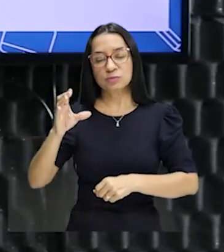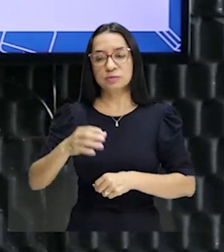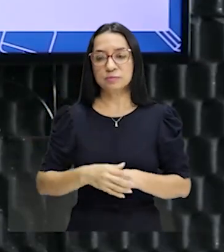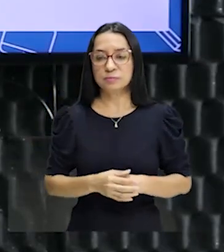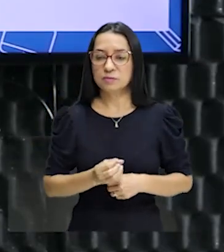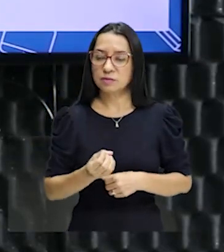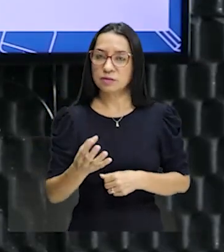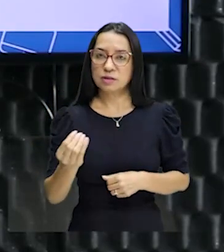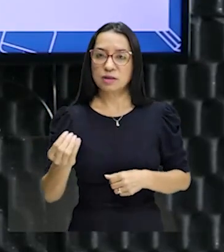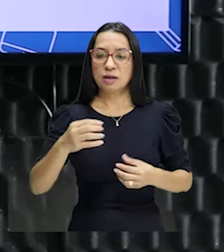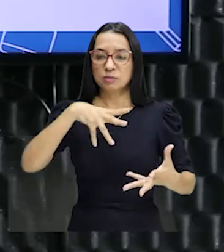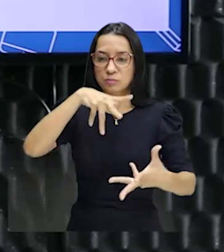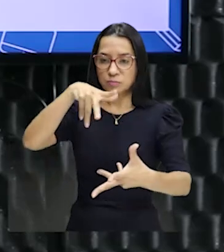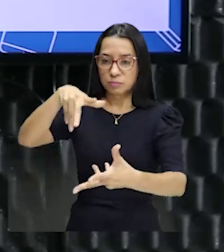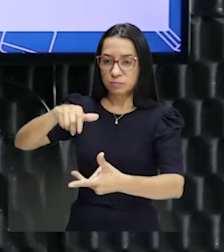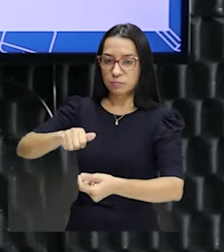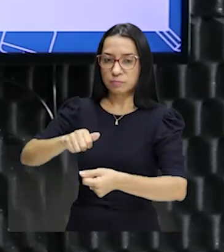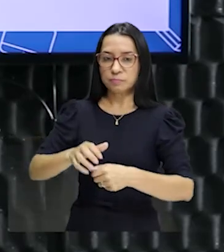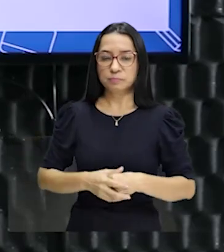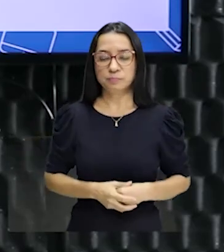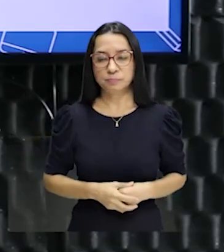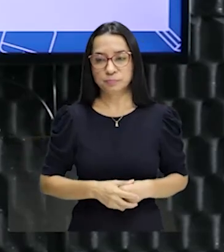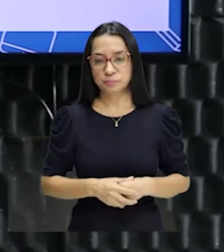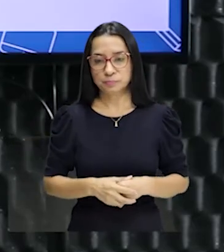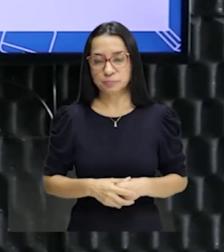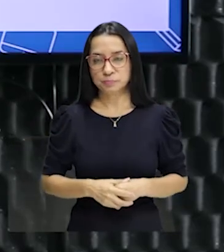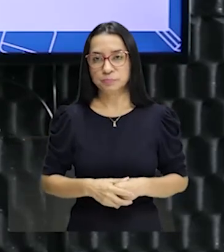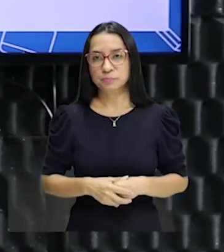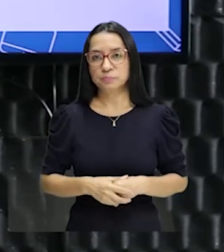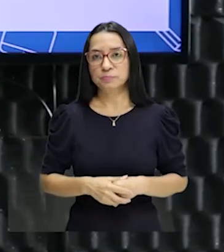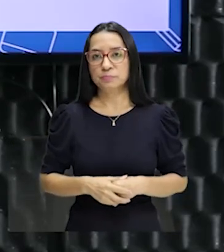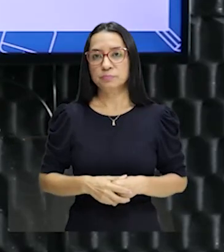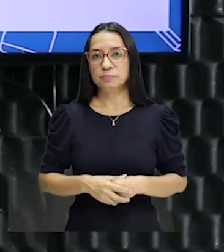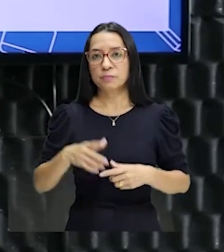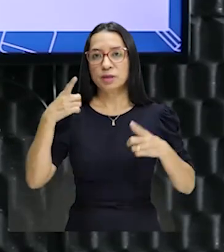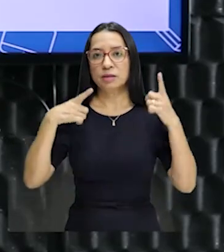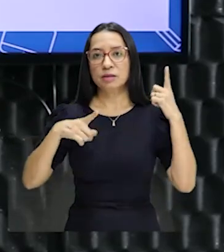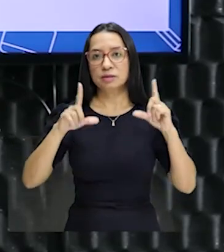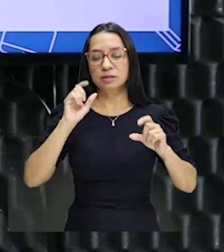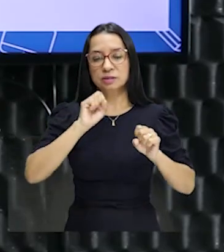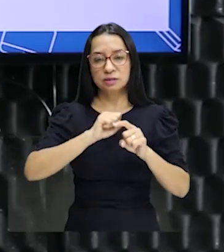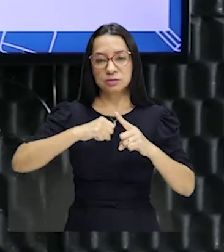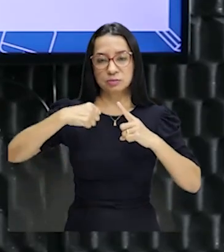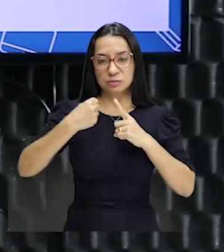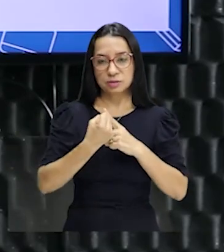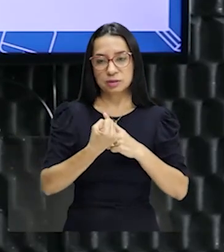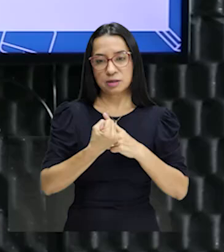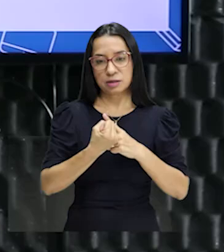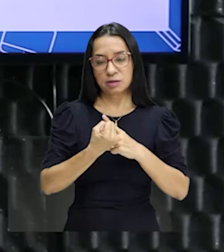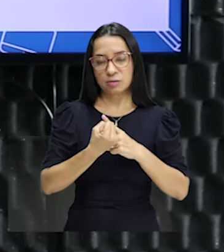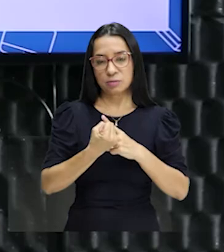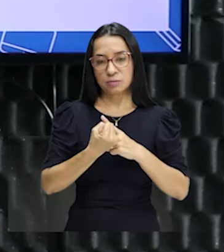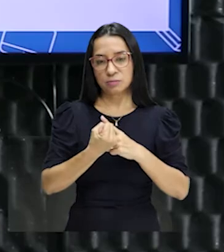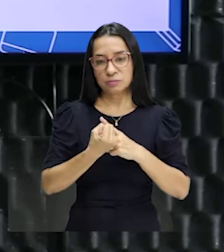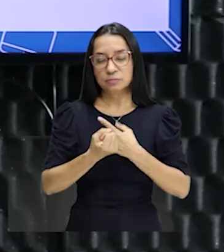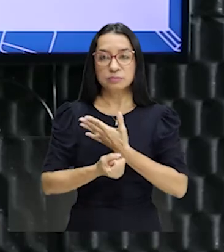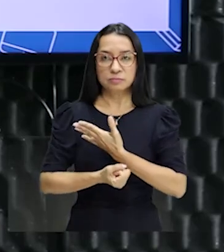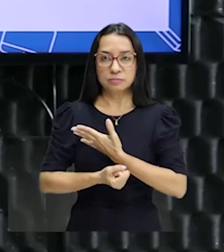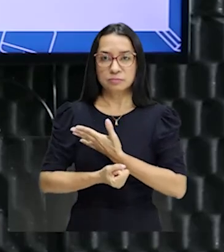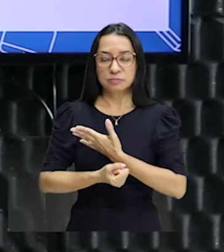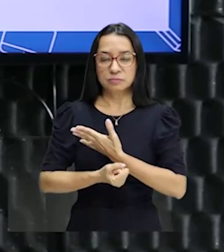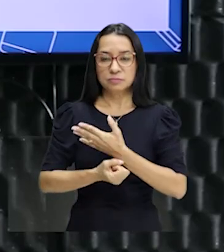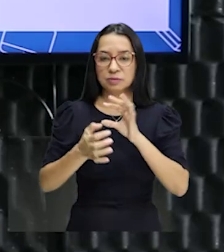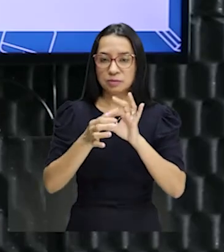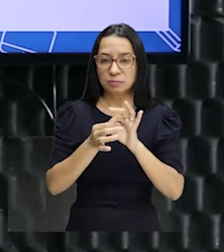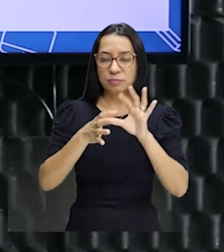viajando o mundo afora. Lazer social é o lazer que permite a construção do homem